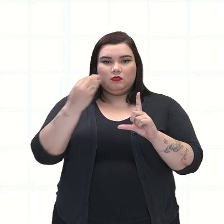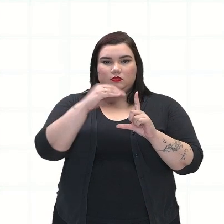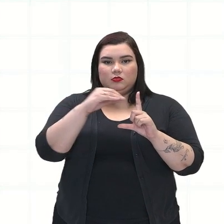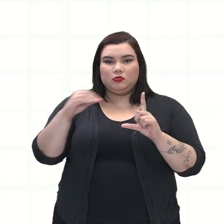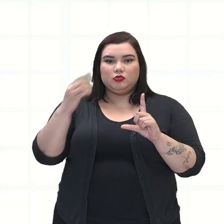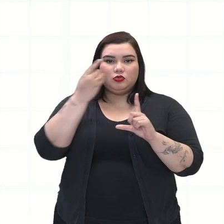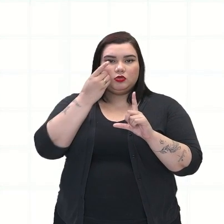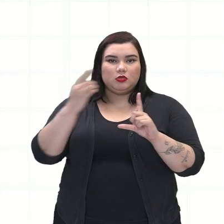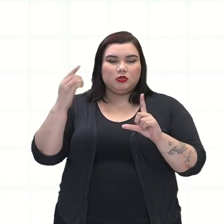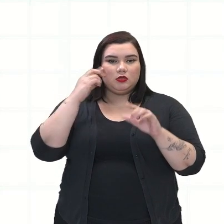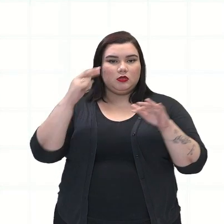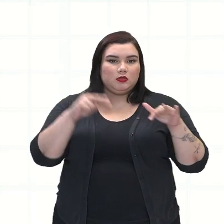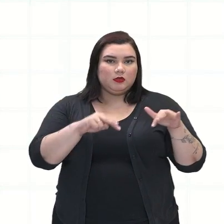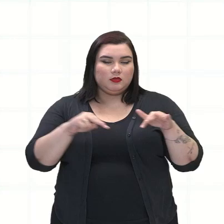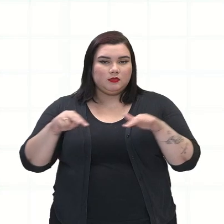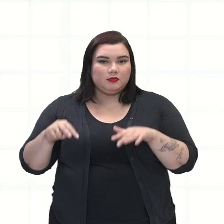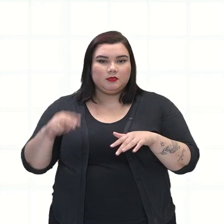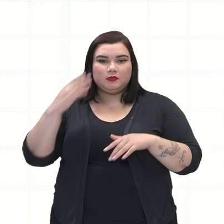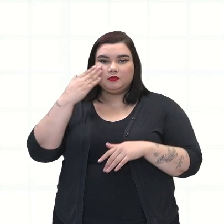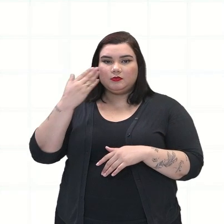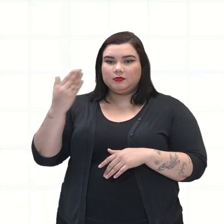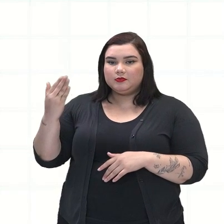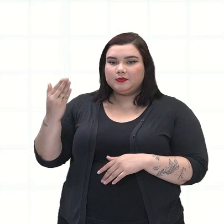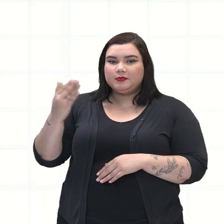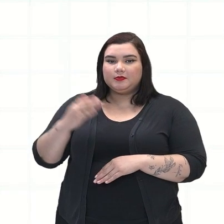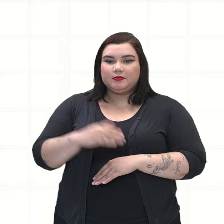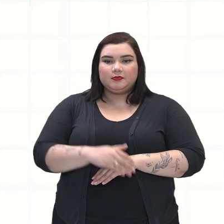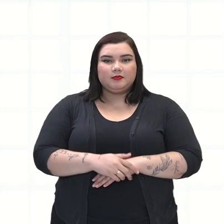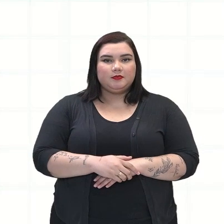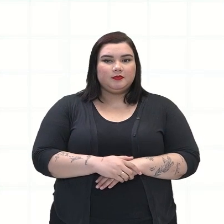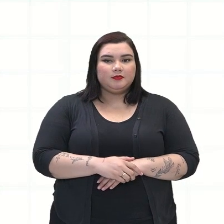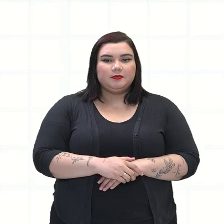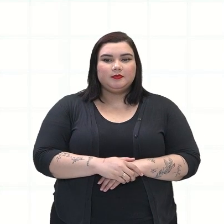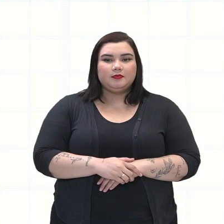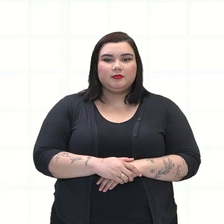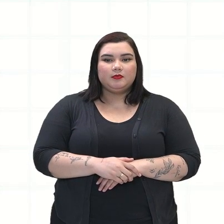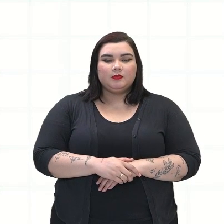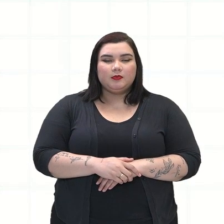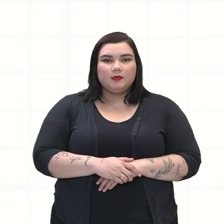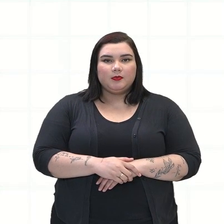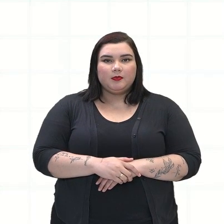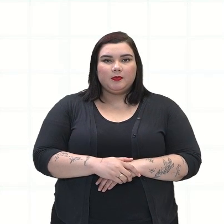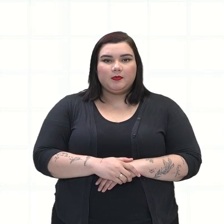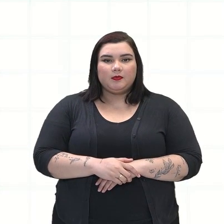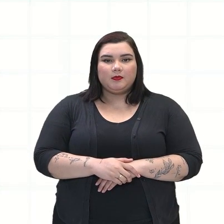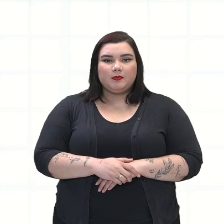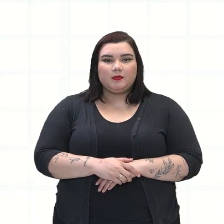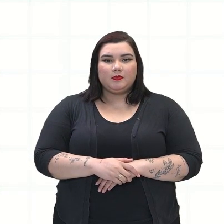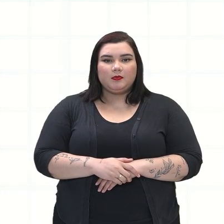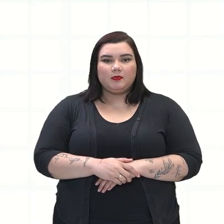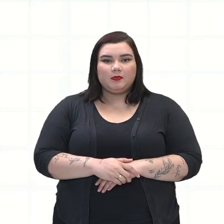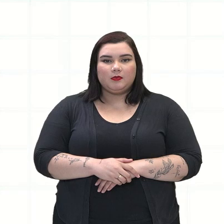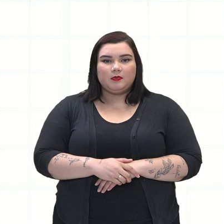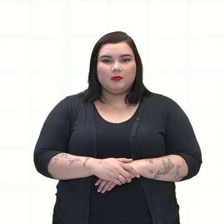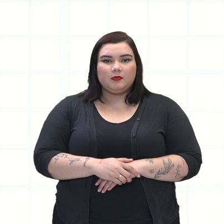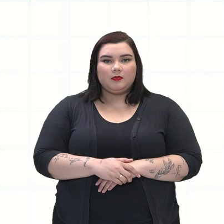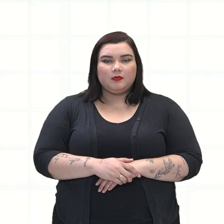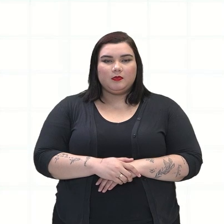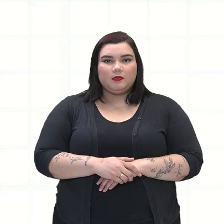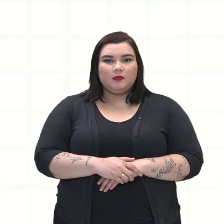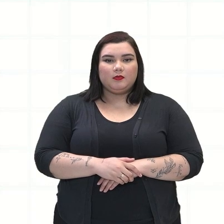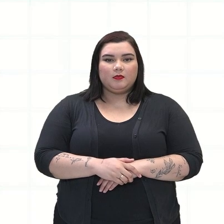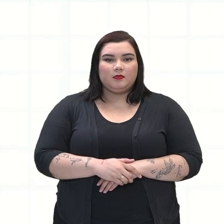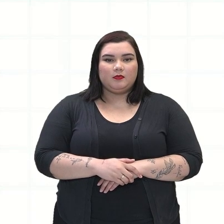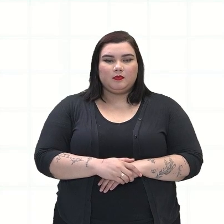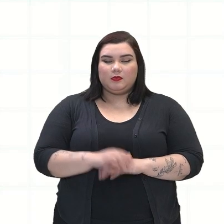semana. Monday, Tuesday, Wednesday, Thursday, Friday, Saturday e Sunday. Aqui